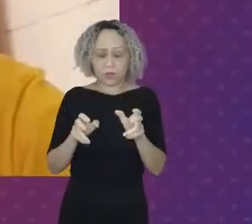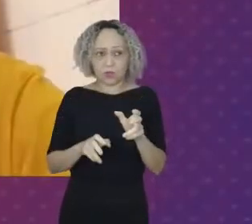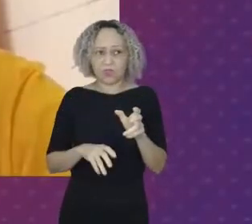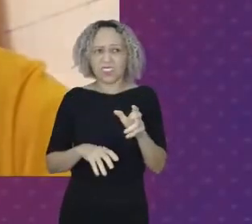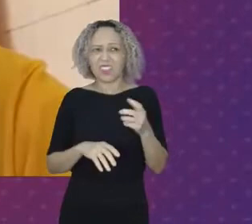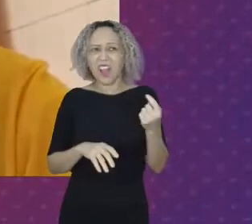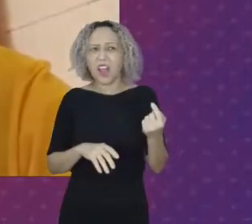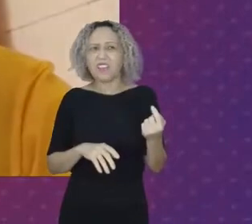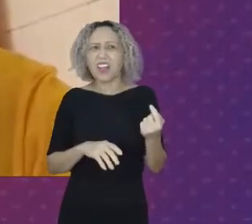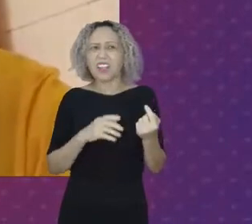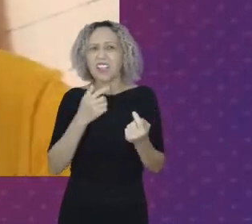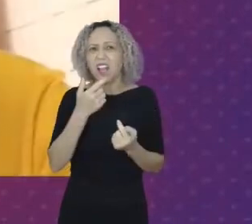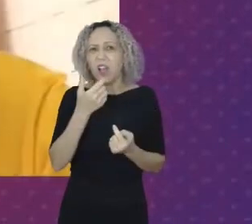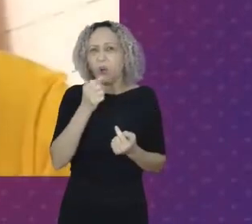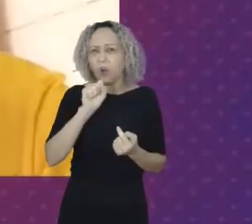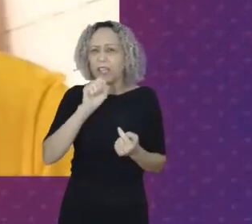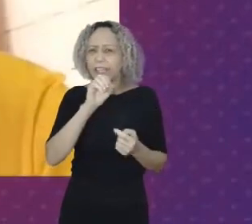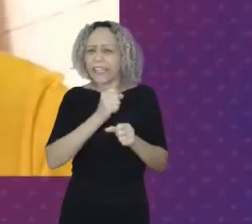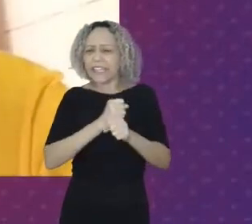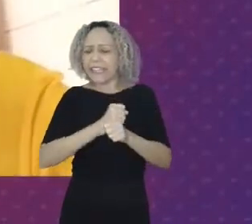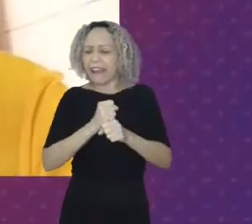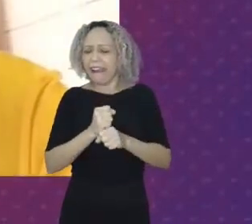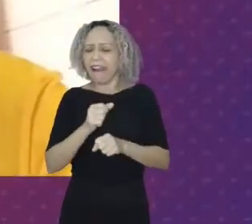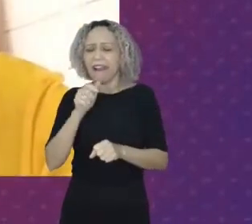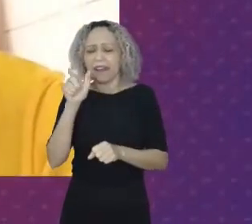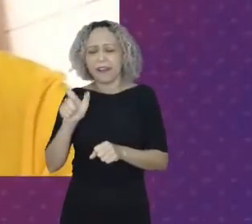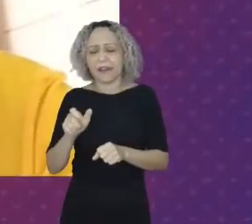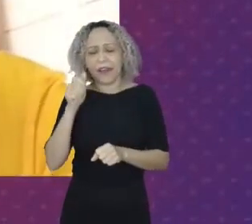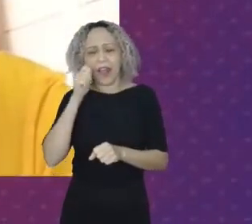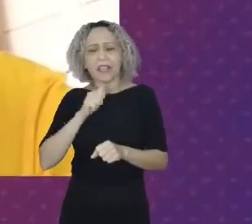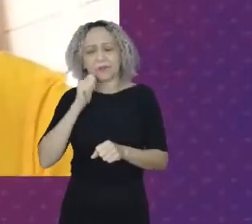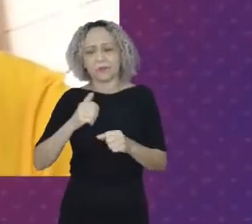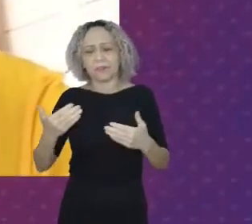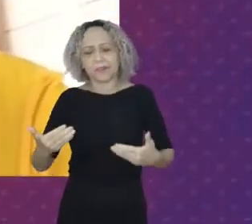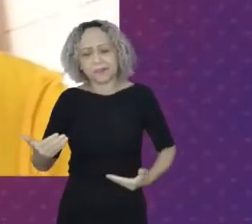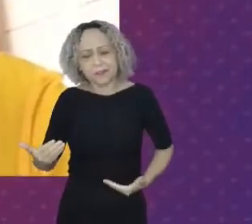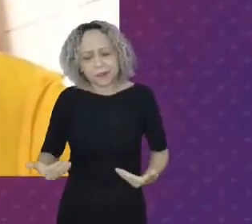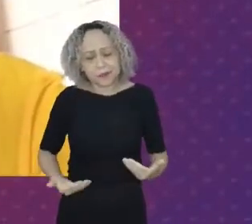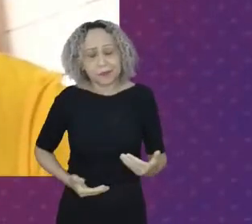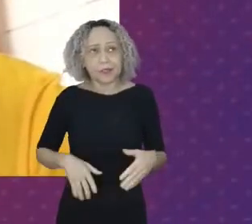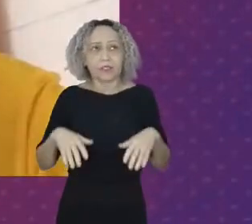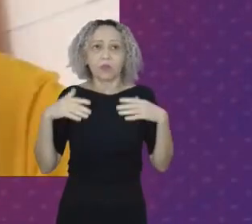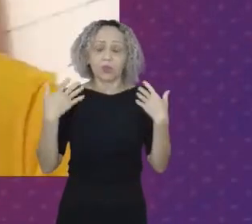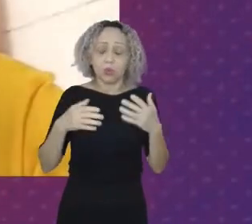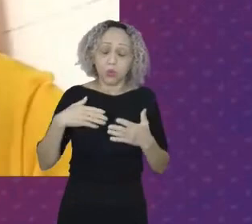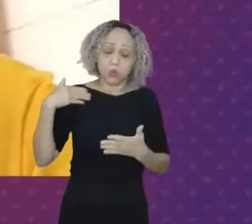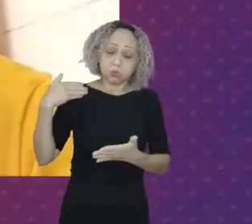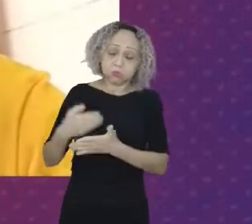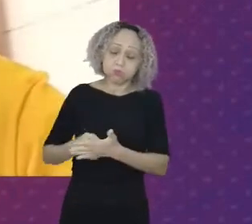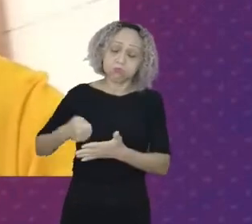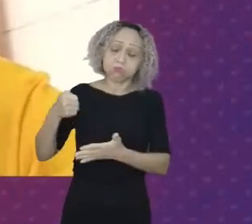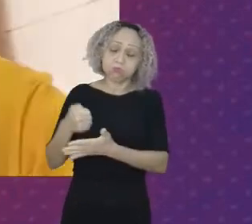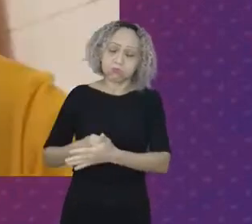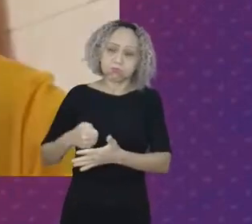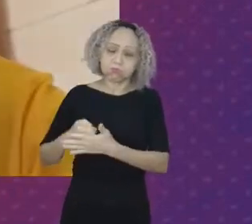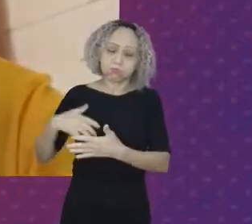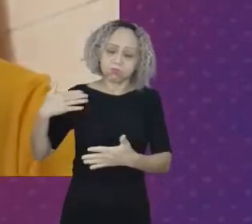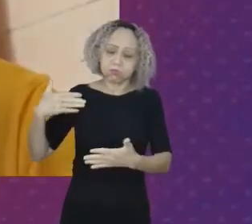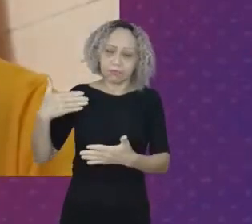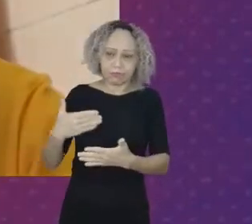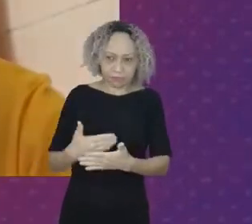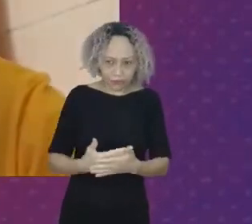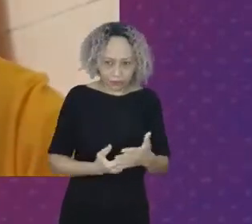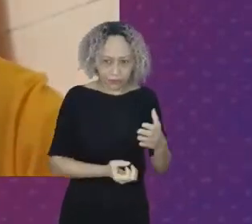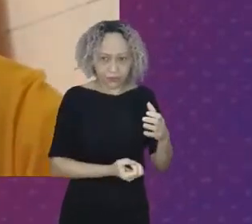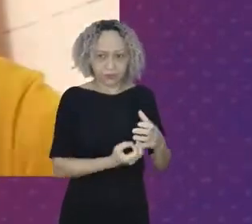anos, que é anterior à CLT, né, porque a primeira Associação de Trabalhadoras Domésticas foi fundada pela